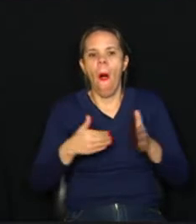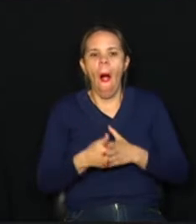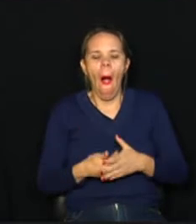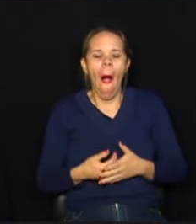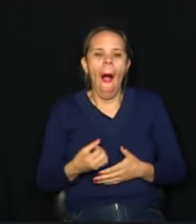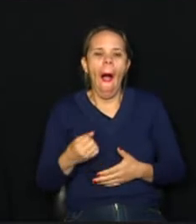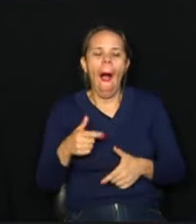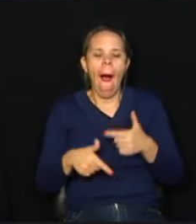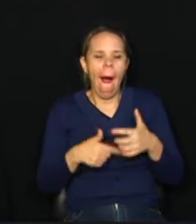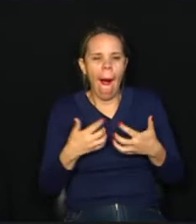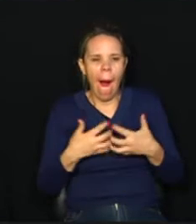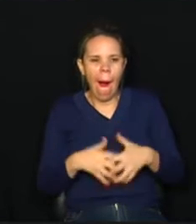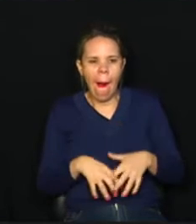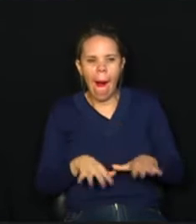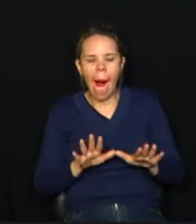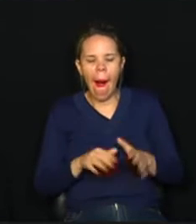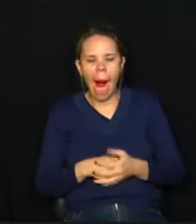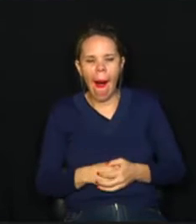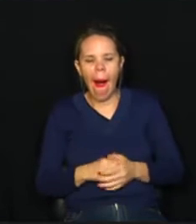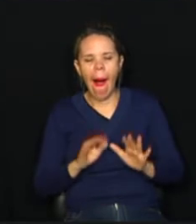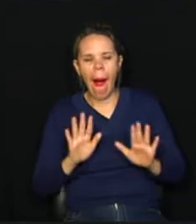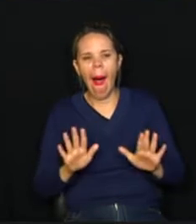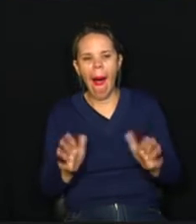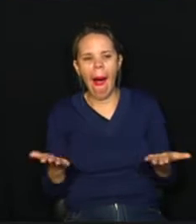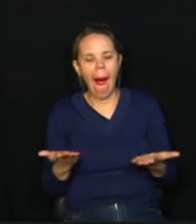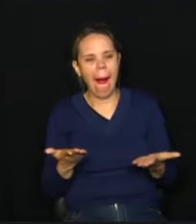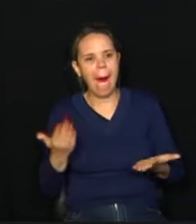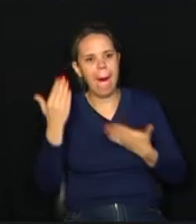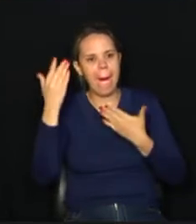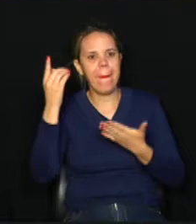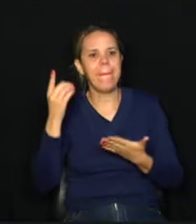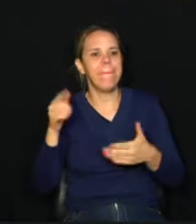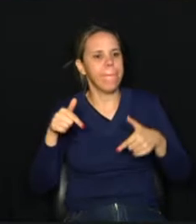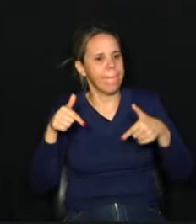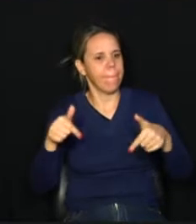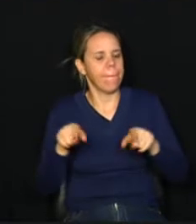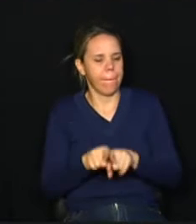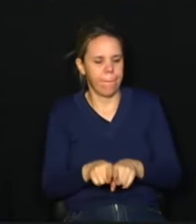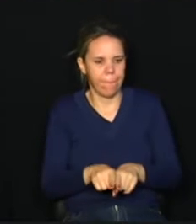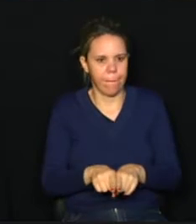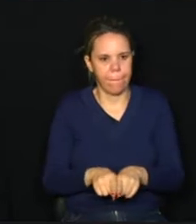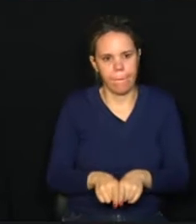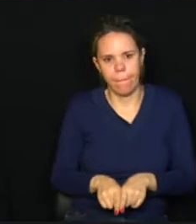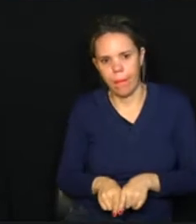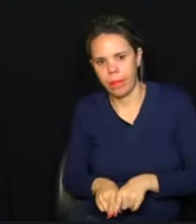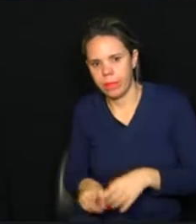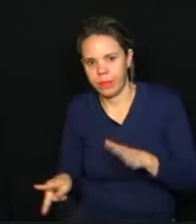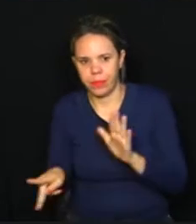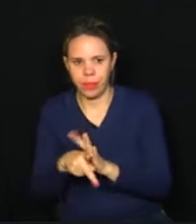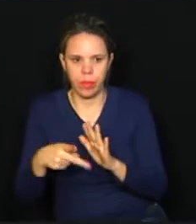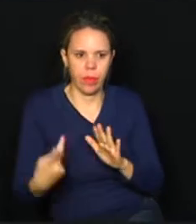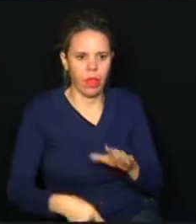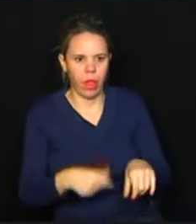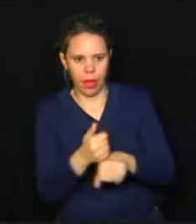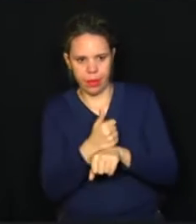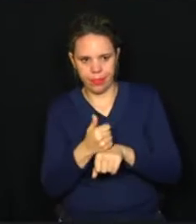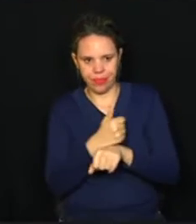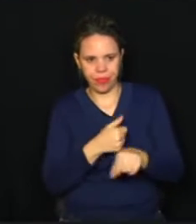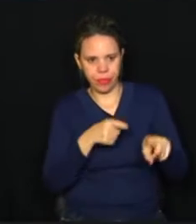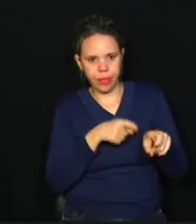funcionamento, mas, felizmente, graças à atuação dos próprios agricultores e